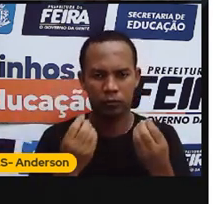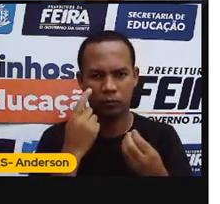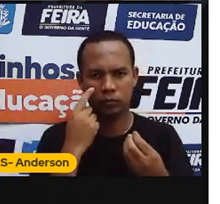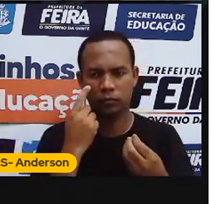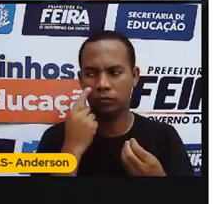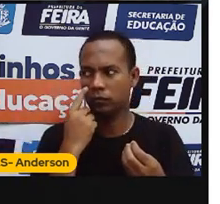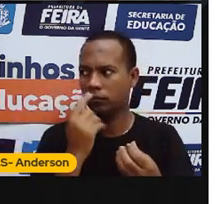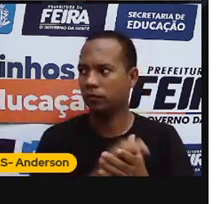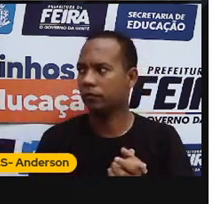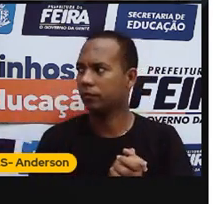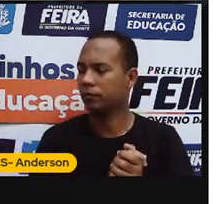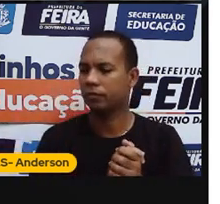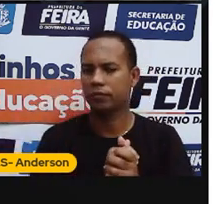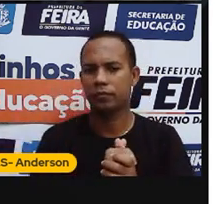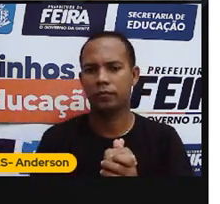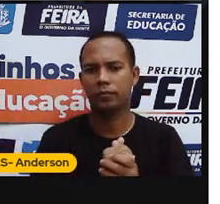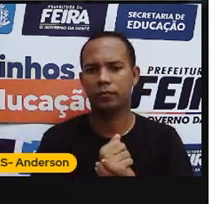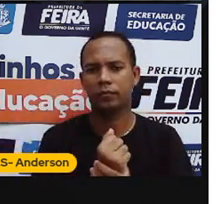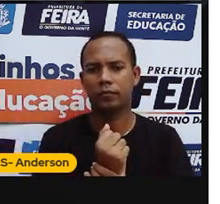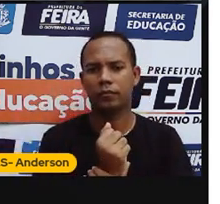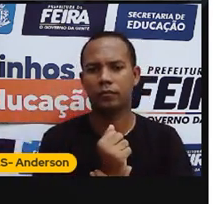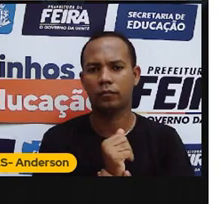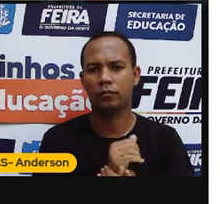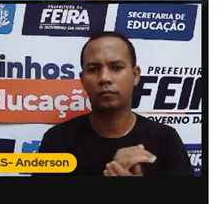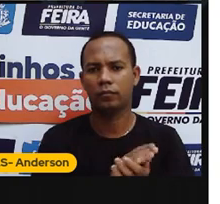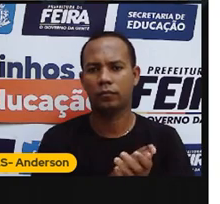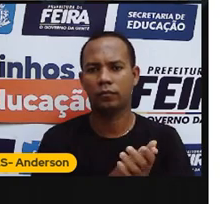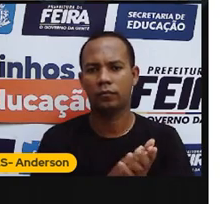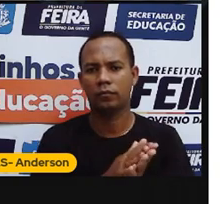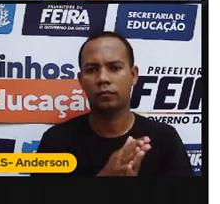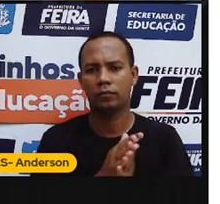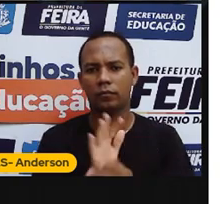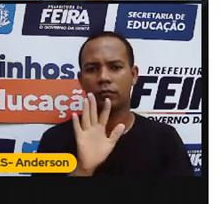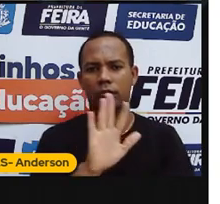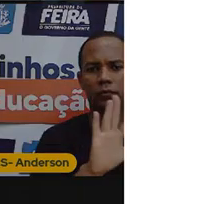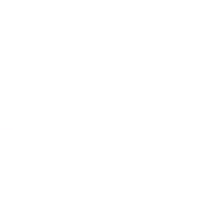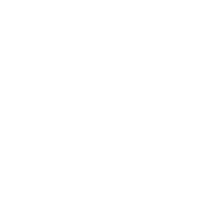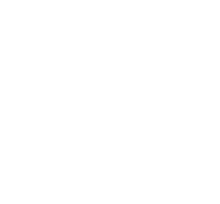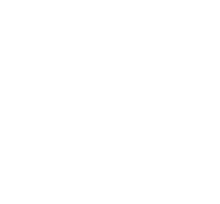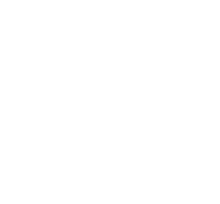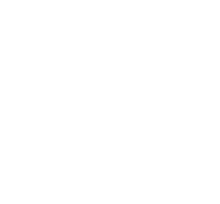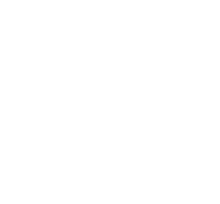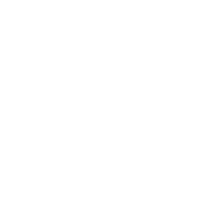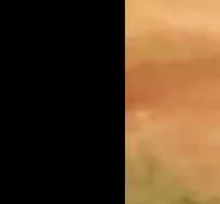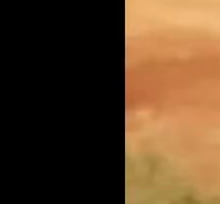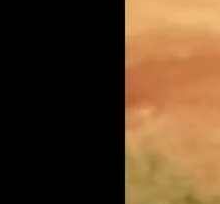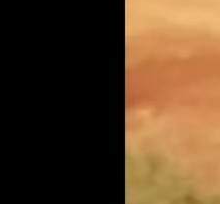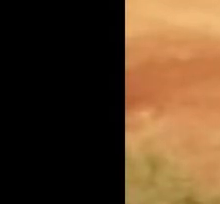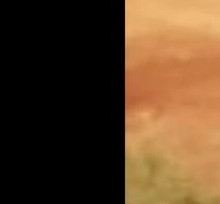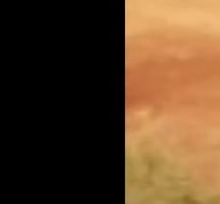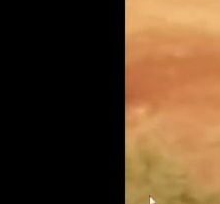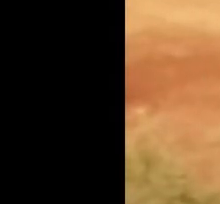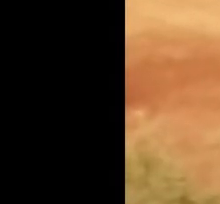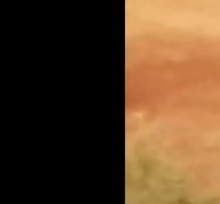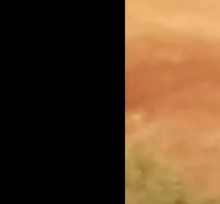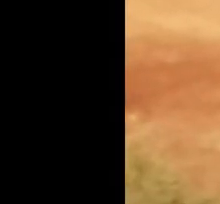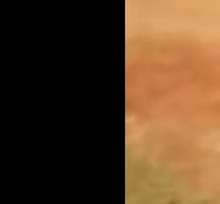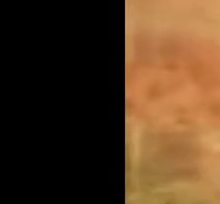gente vai bater aquele papo esperto, né? Daqui a pouco. Deixa eu abrir o vídeo aqui para vocês.